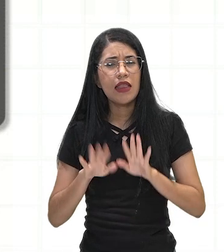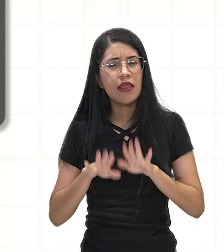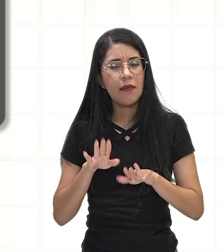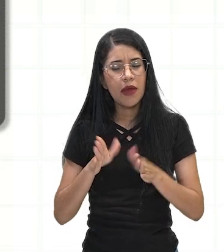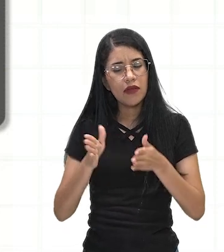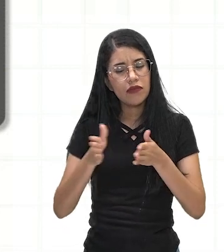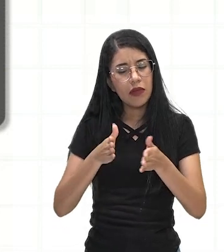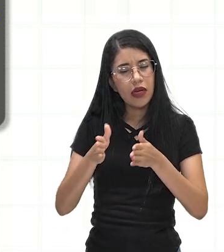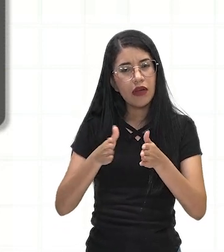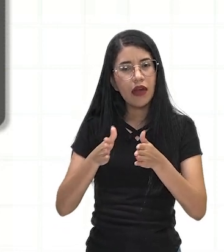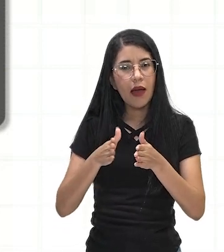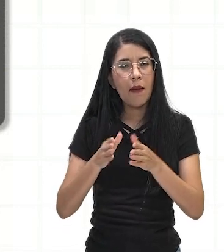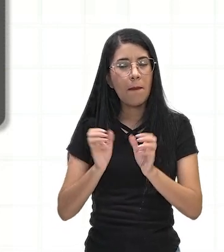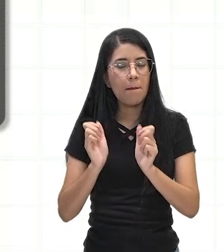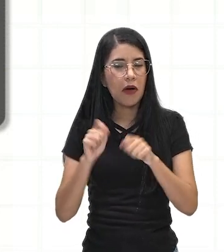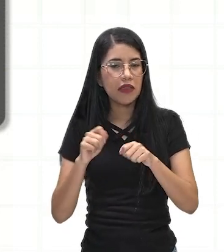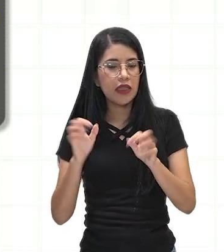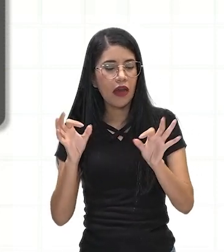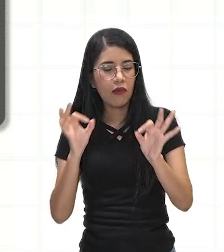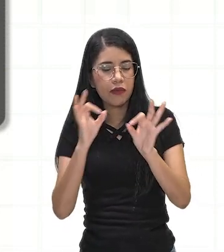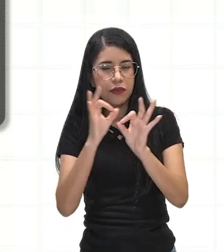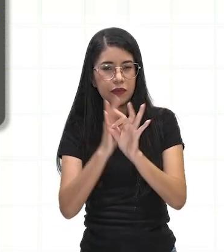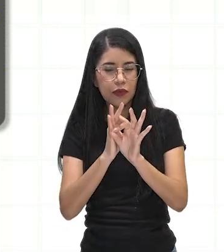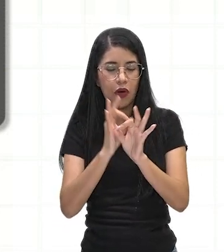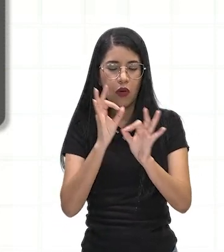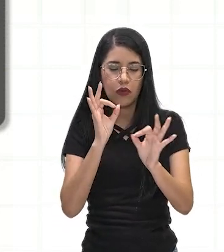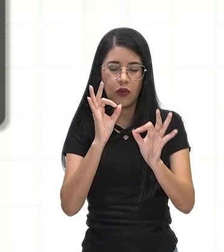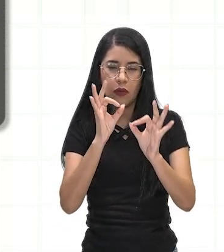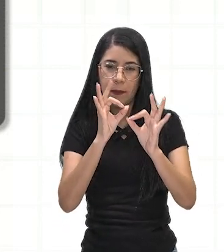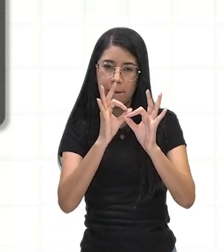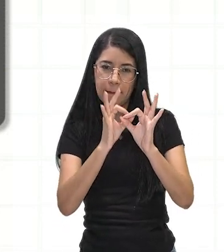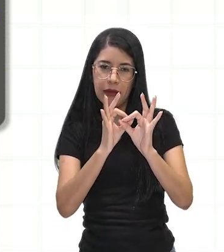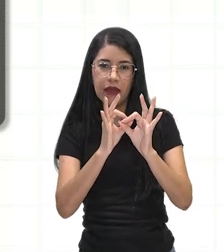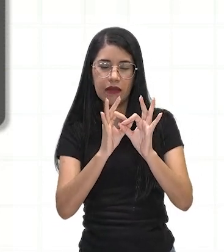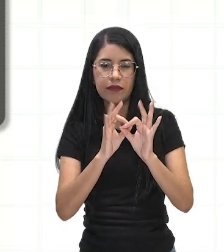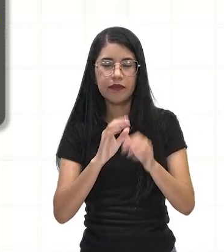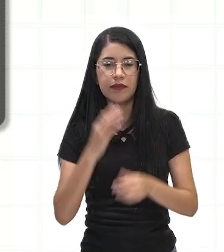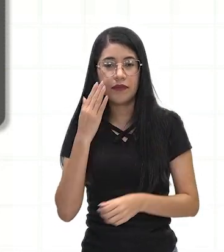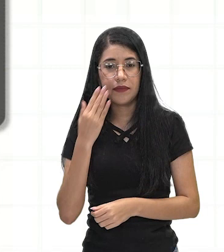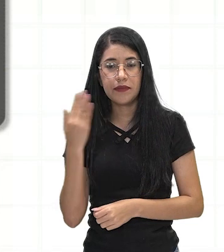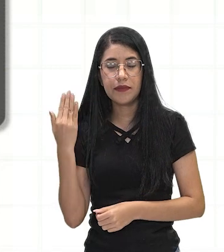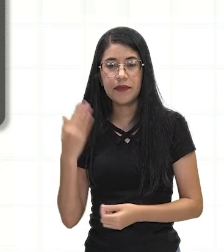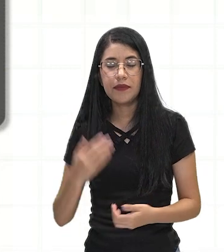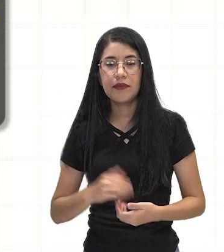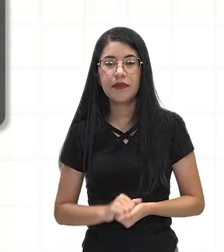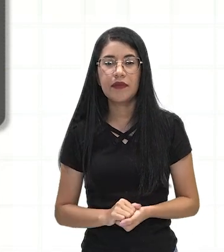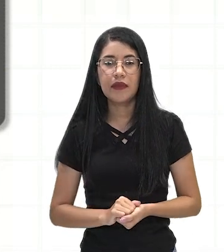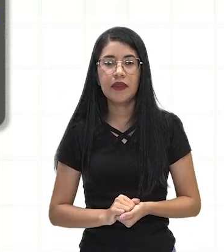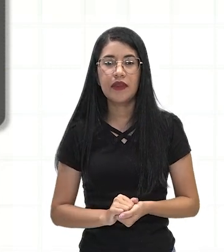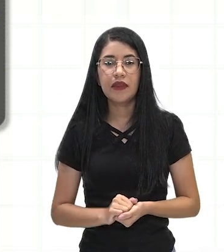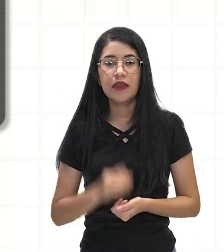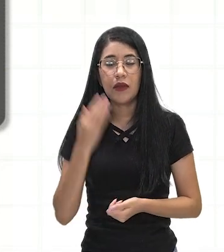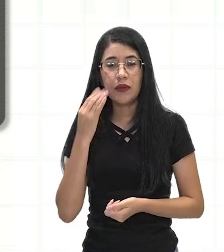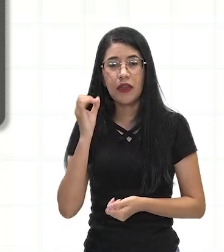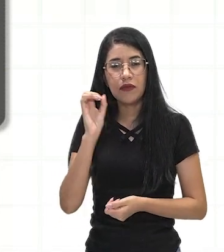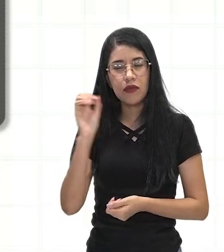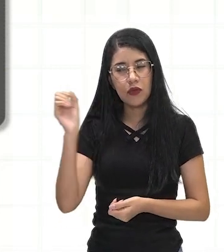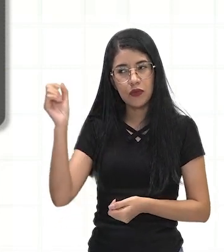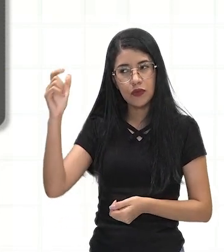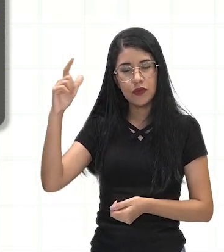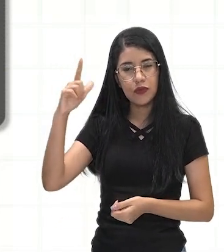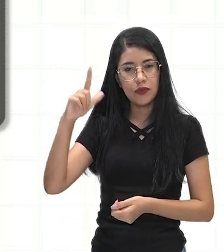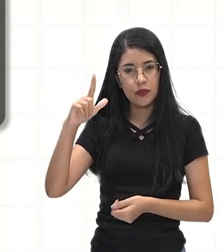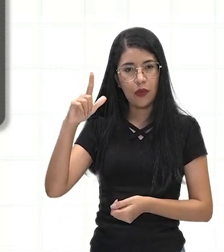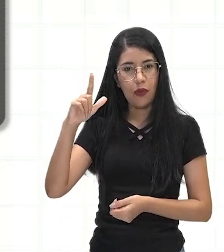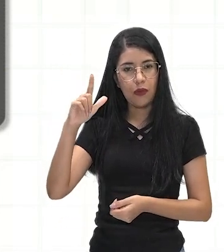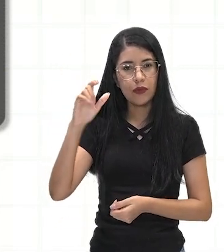de tempo, parcial ou totalmente a luz solar. Então, olha aí. Aí, no centro da nossa imagem, a gente vê o Sol, né? Aqui nós temos o